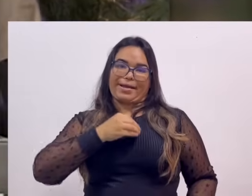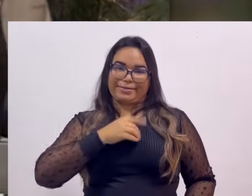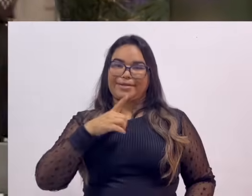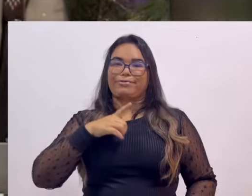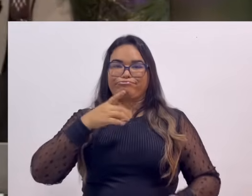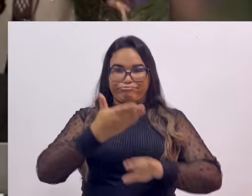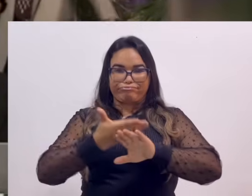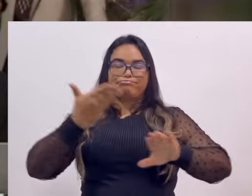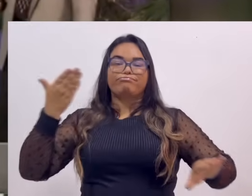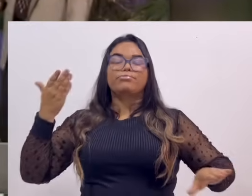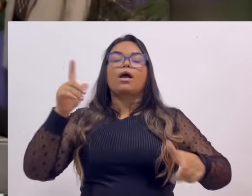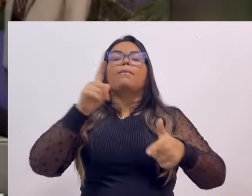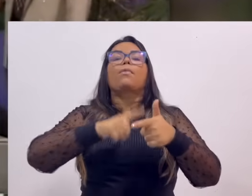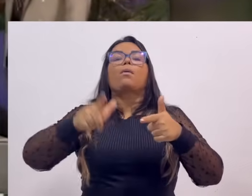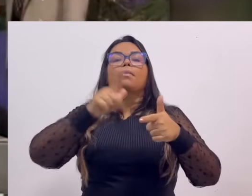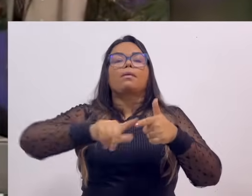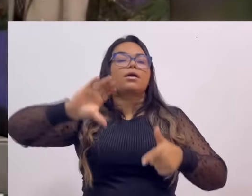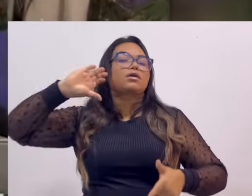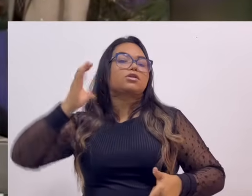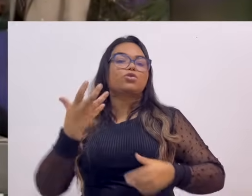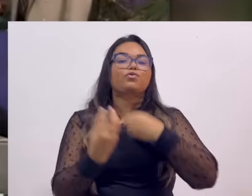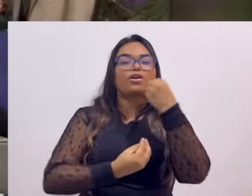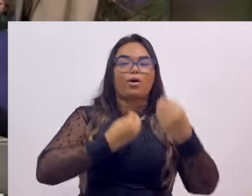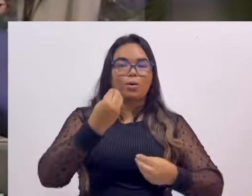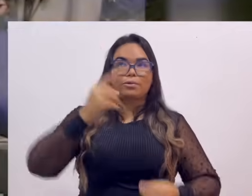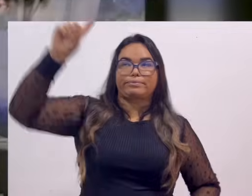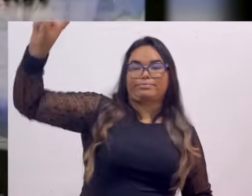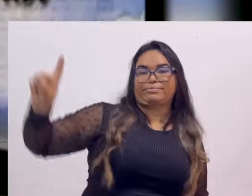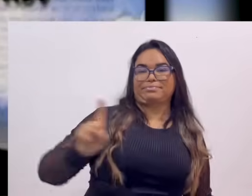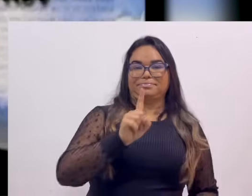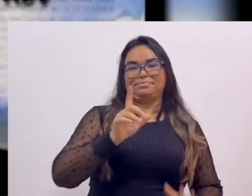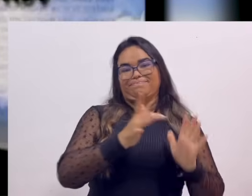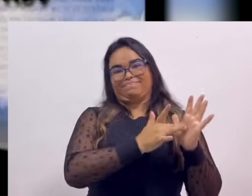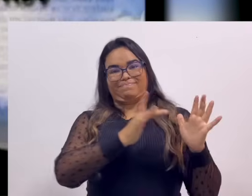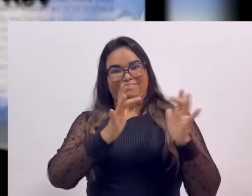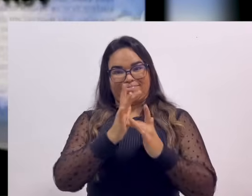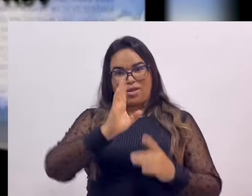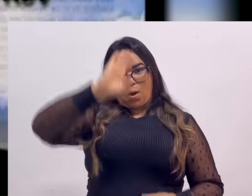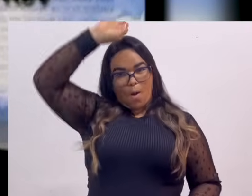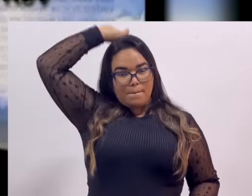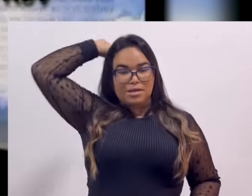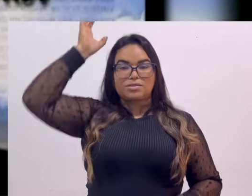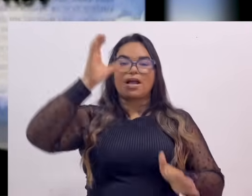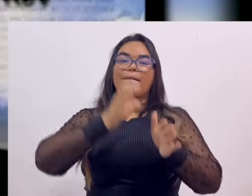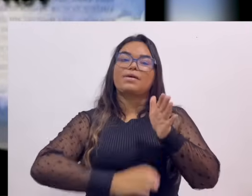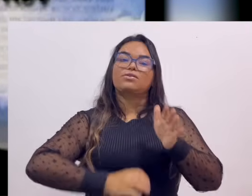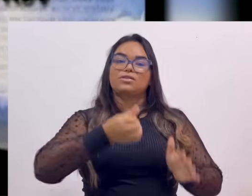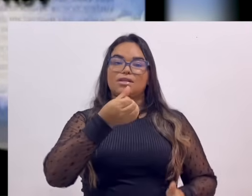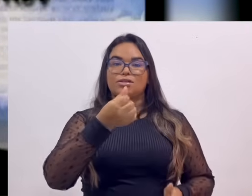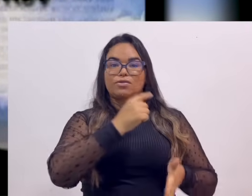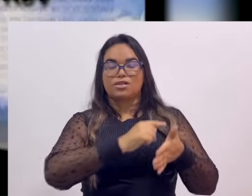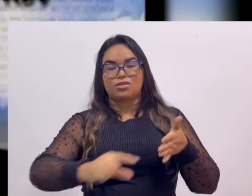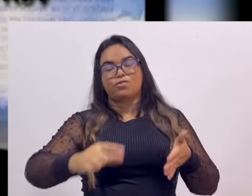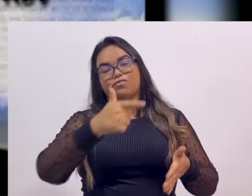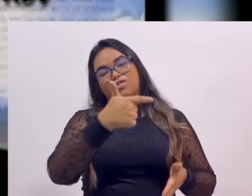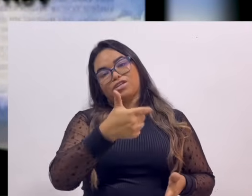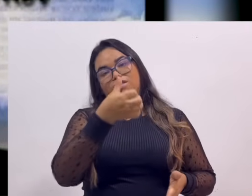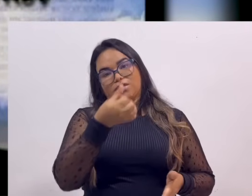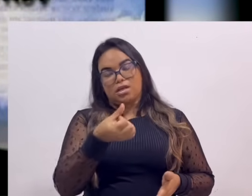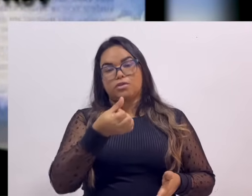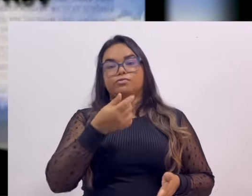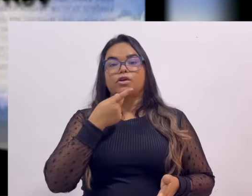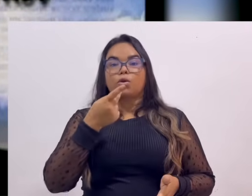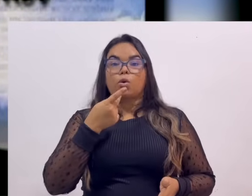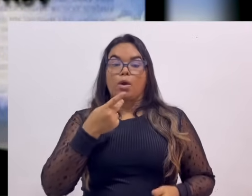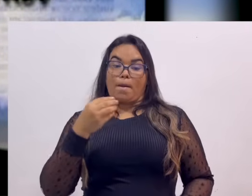meio de resolver esse problema. E esse meio é Cristo. Romano 6, 23, diz que o salário do pecado é